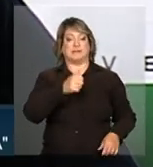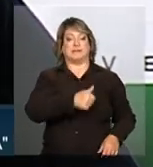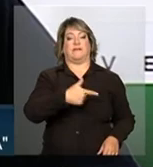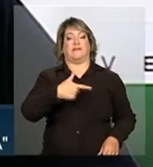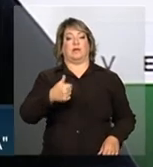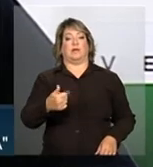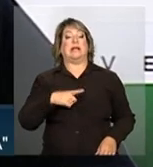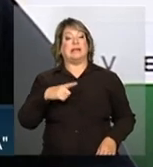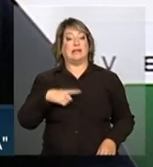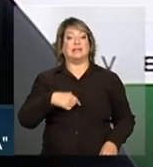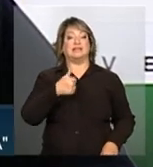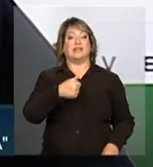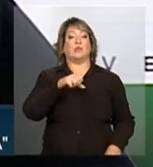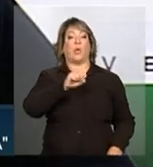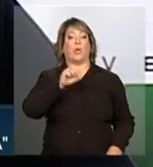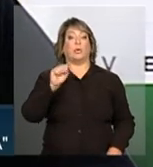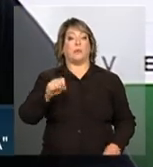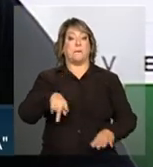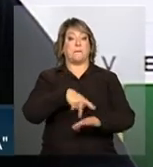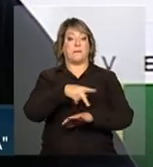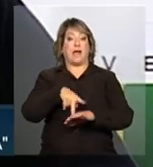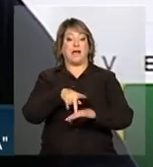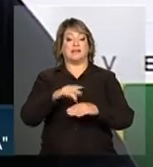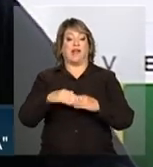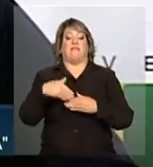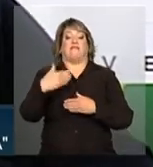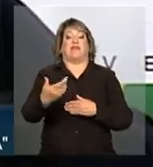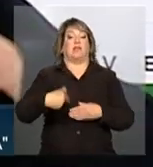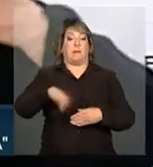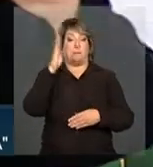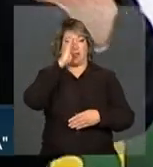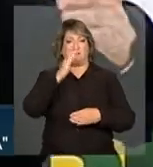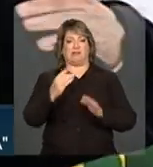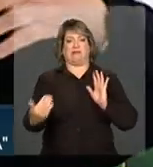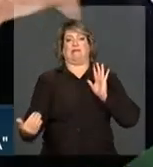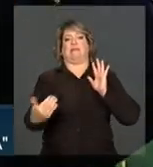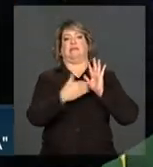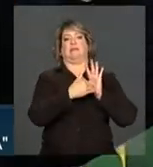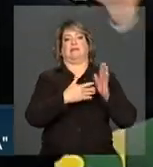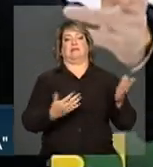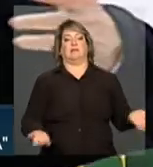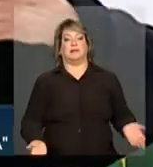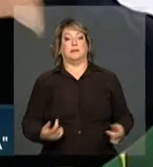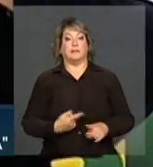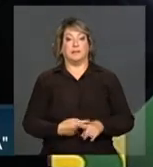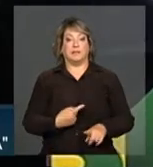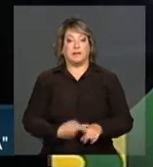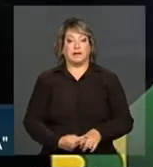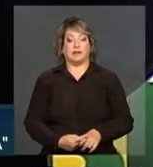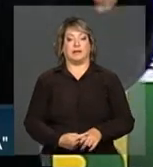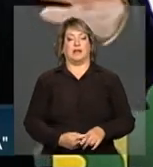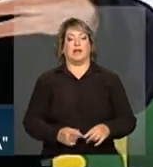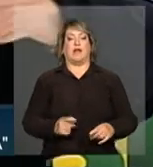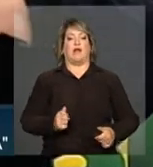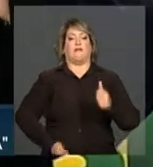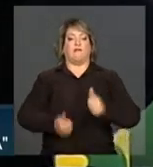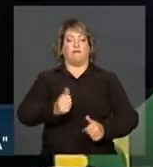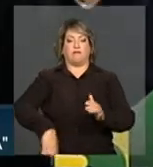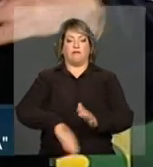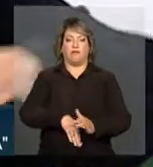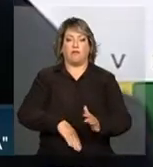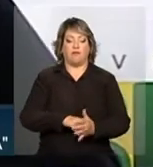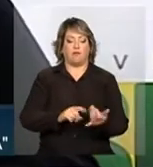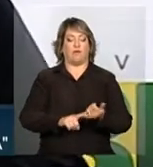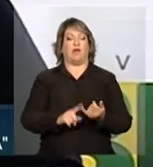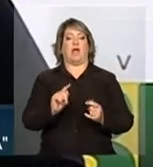188 países à nossa frente. Nós não estamos acostumados nem no futebol, nem na economia, nem na arte,